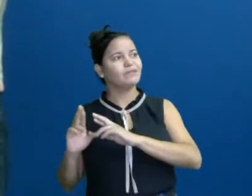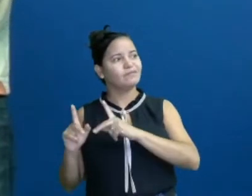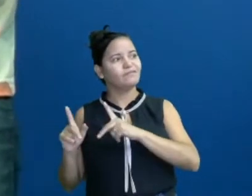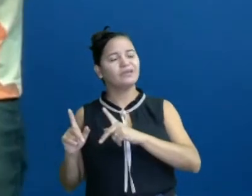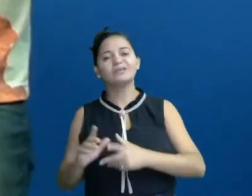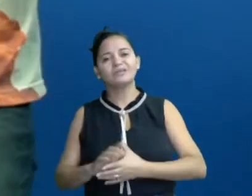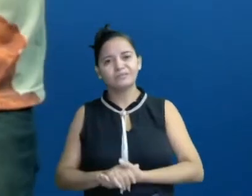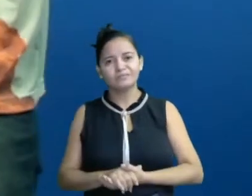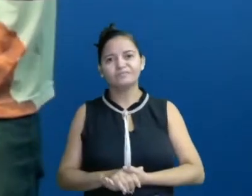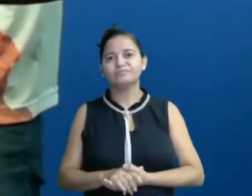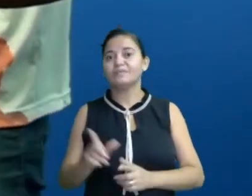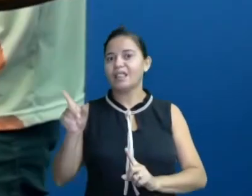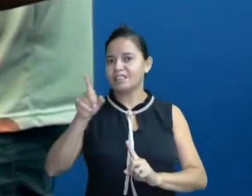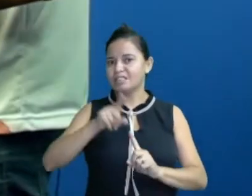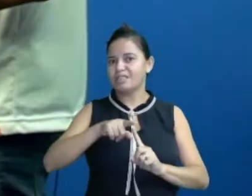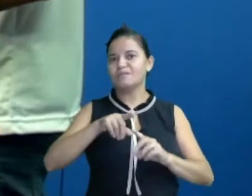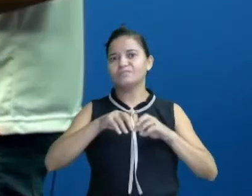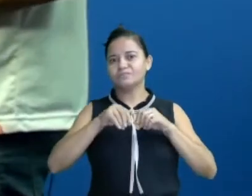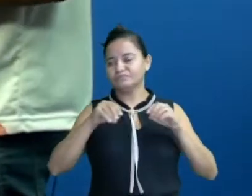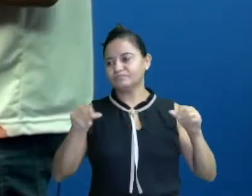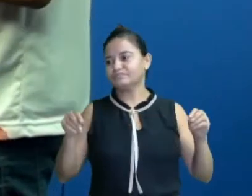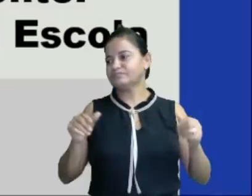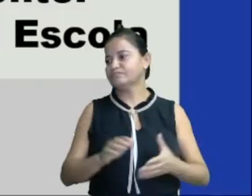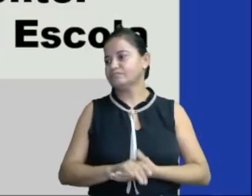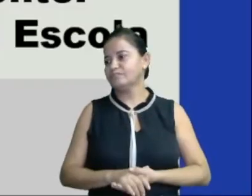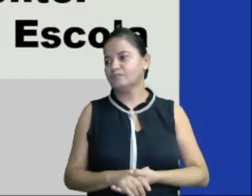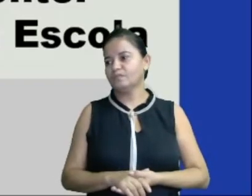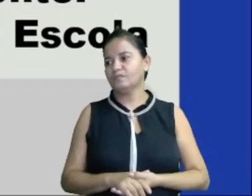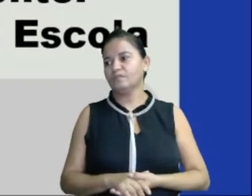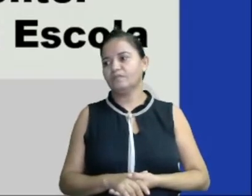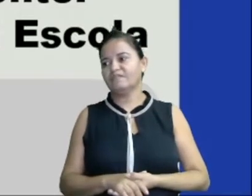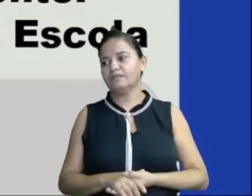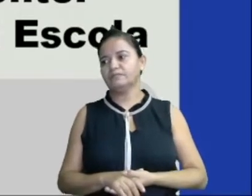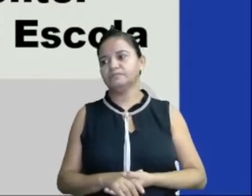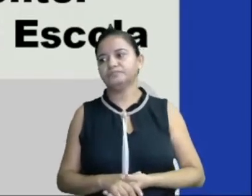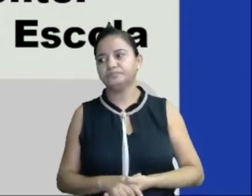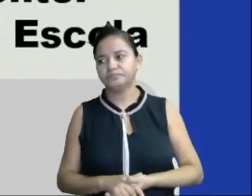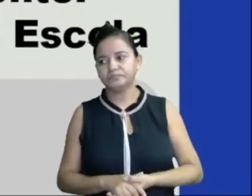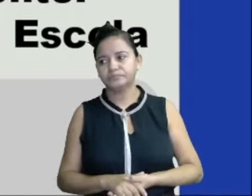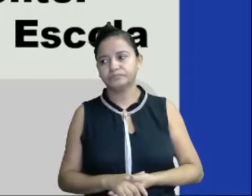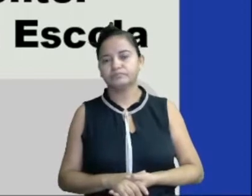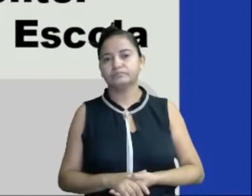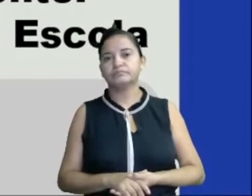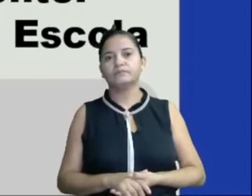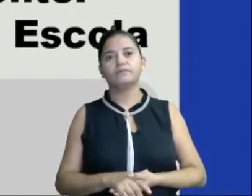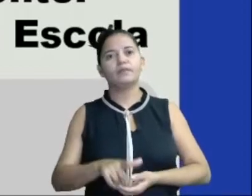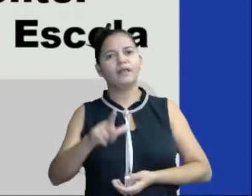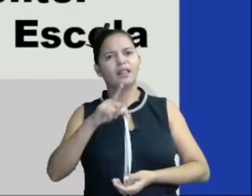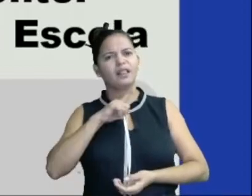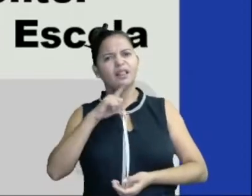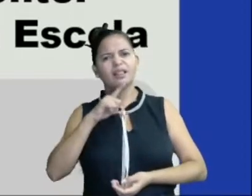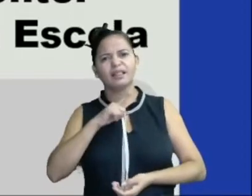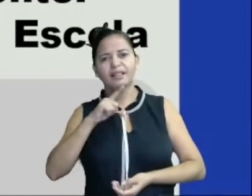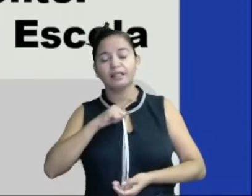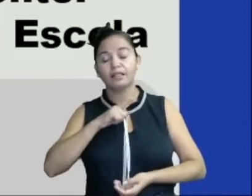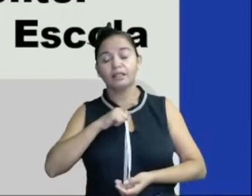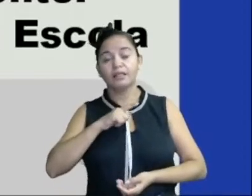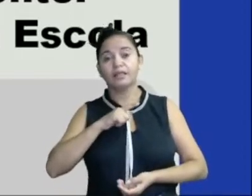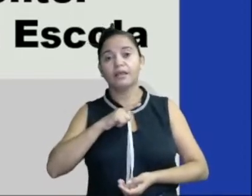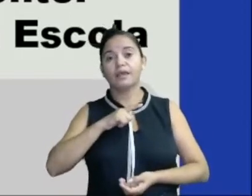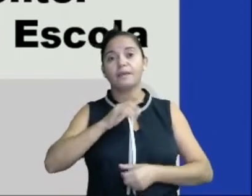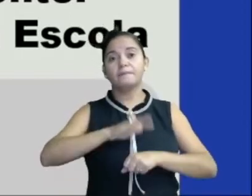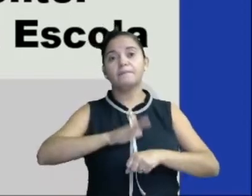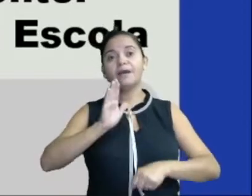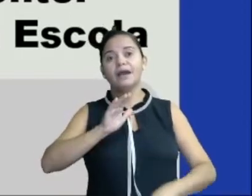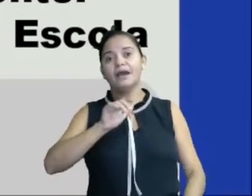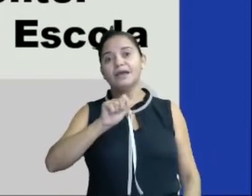esses diferentes tipos de solo. Nós temos o solo rico em areia, né? Ou seja, esse